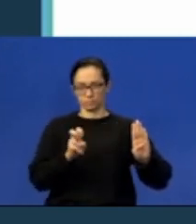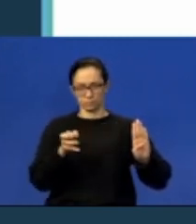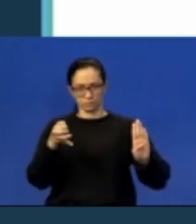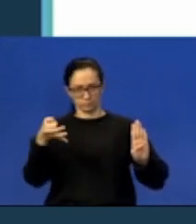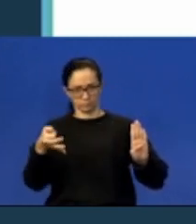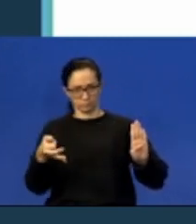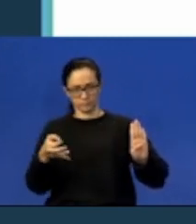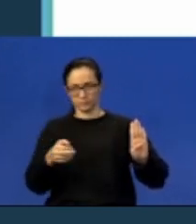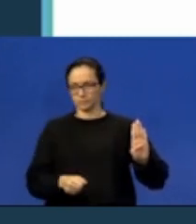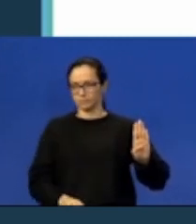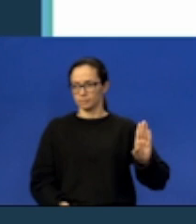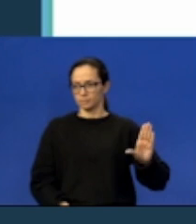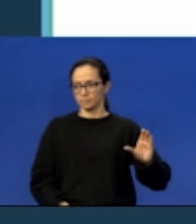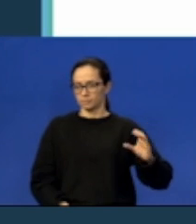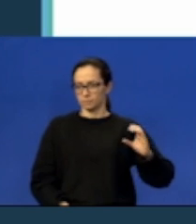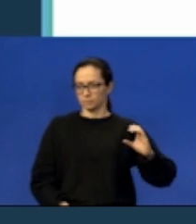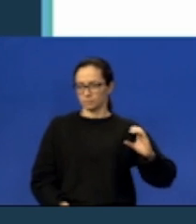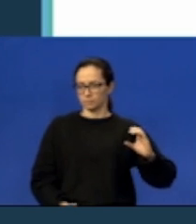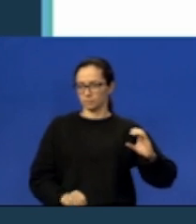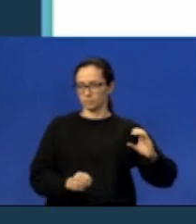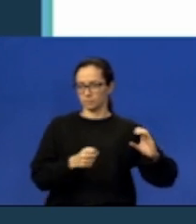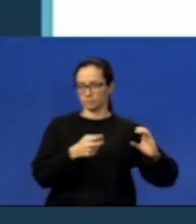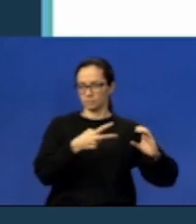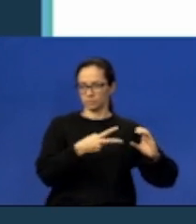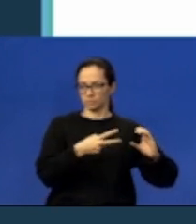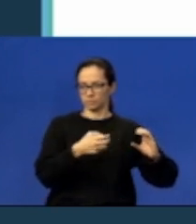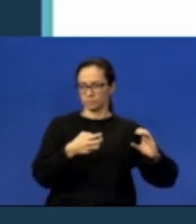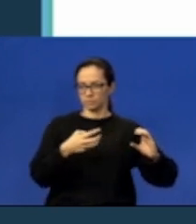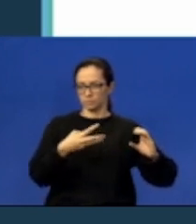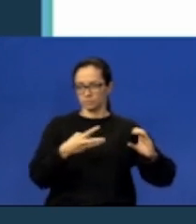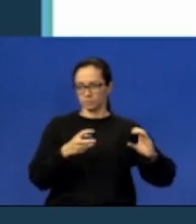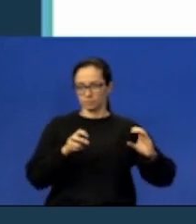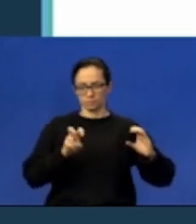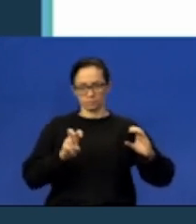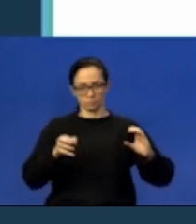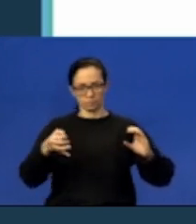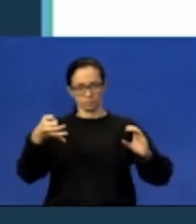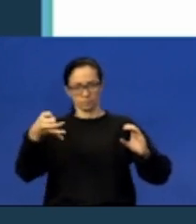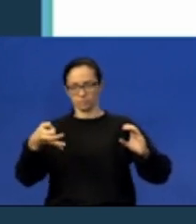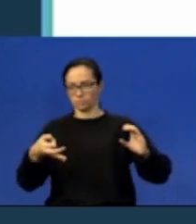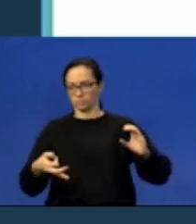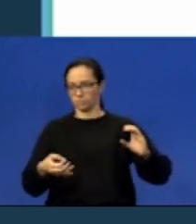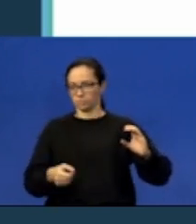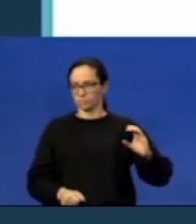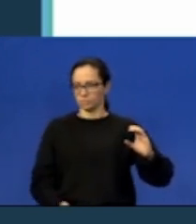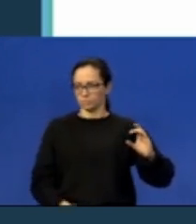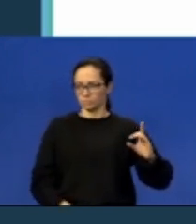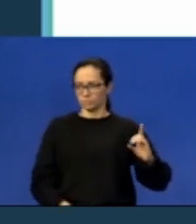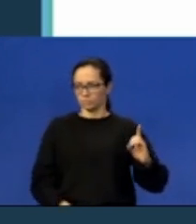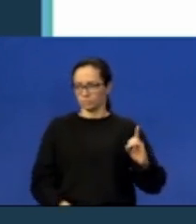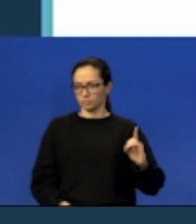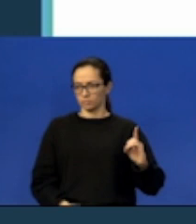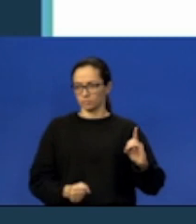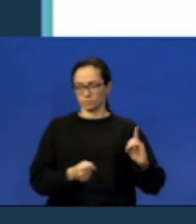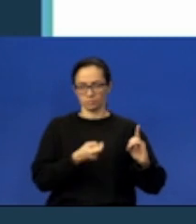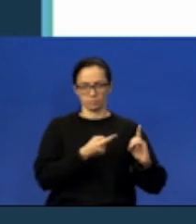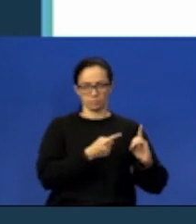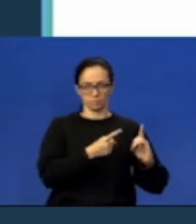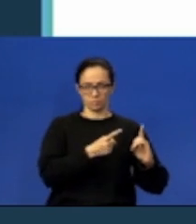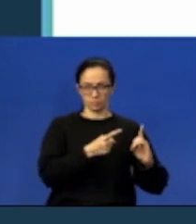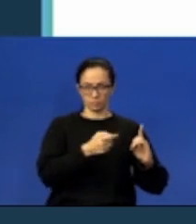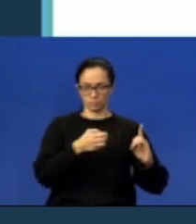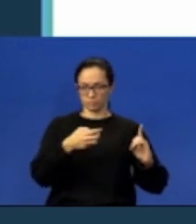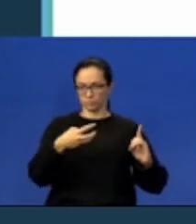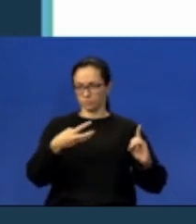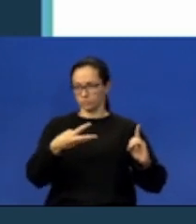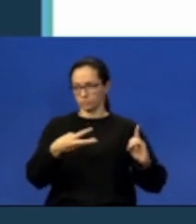e 5 estão corretos. Na alternativa C, os itens 2, 3 e 5 estão corretos. Na alternativa